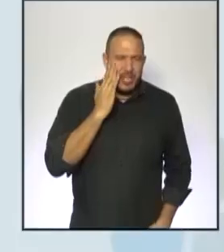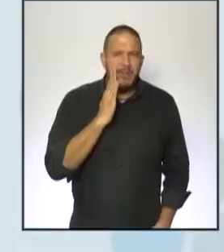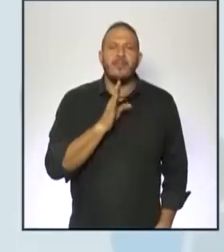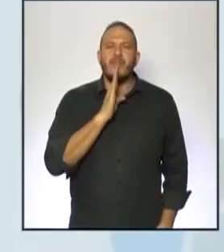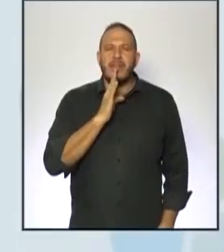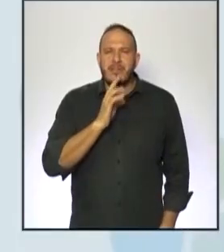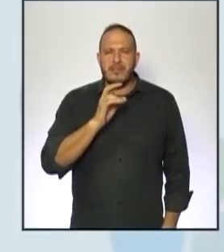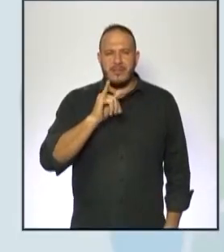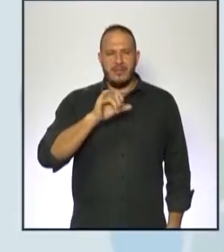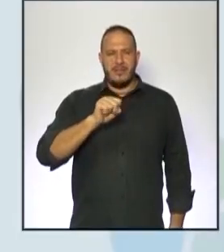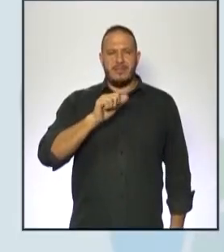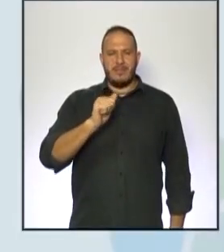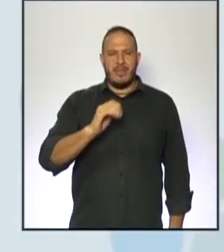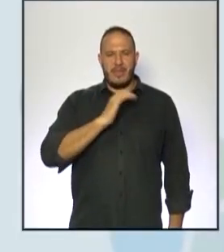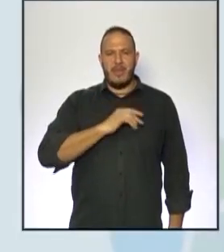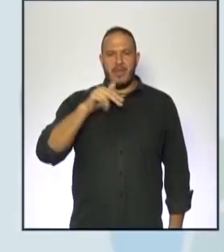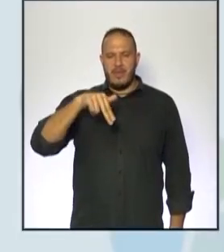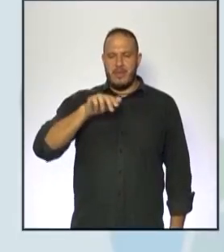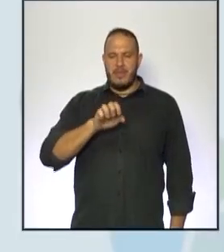Isaac Newton.